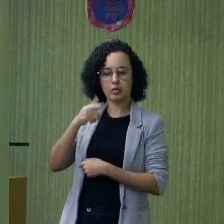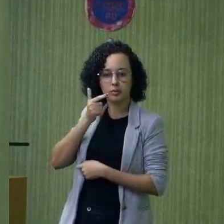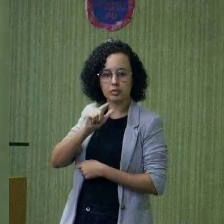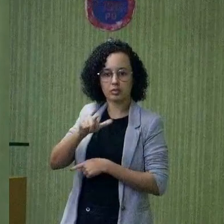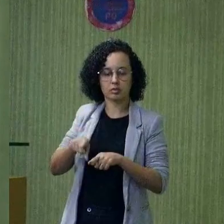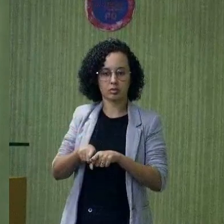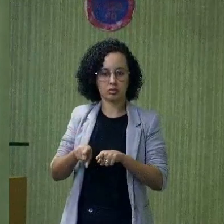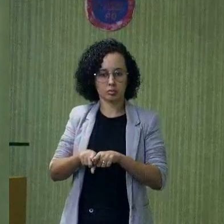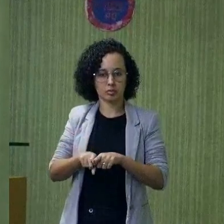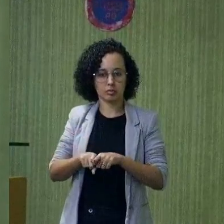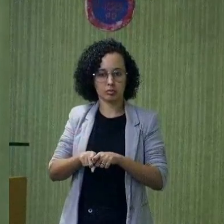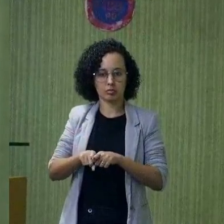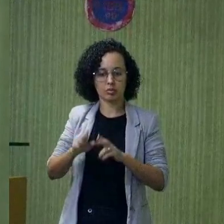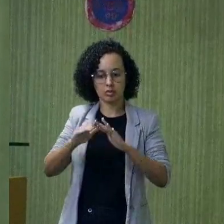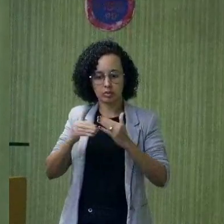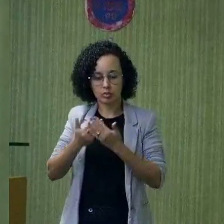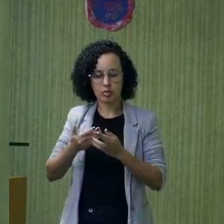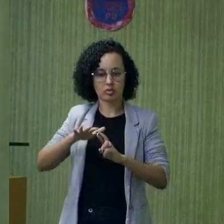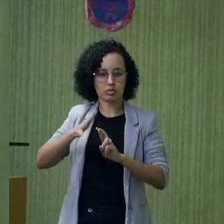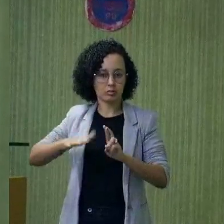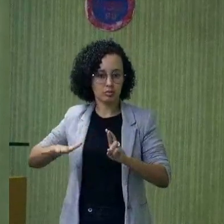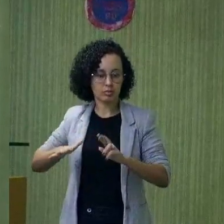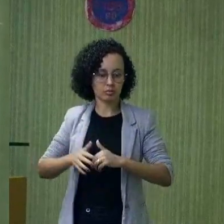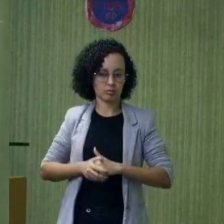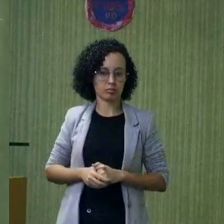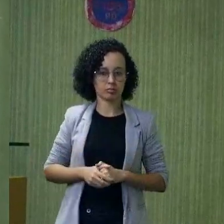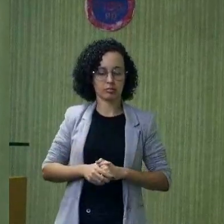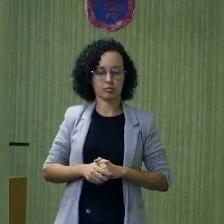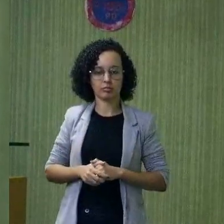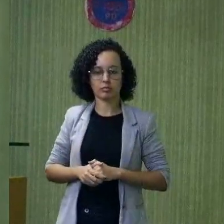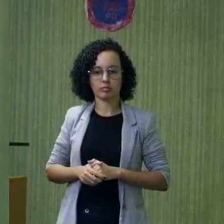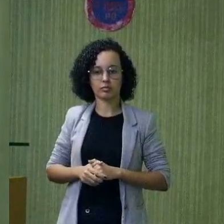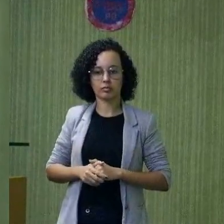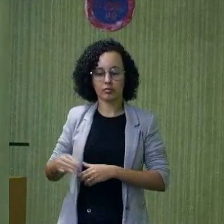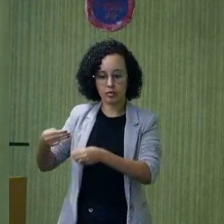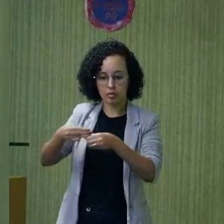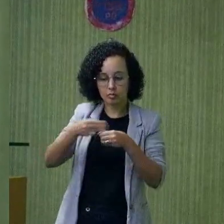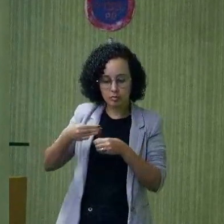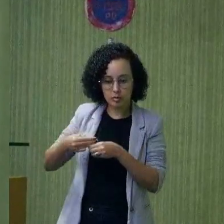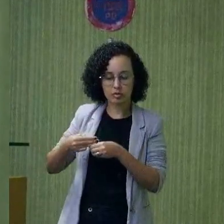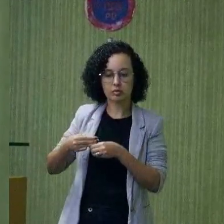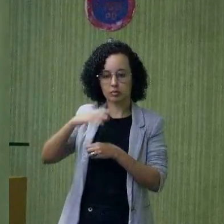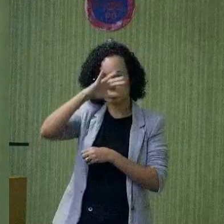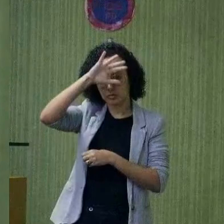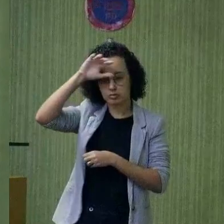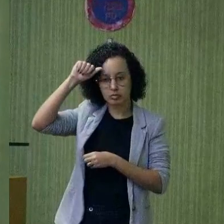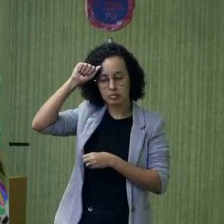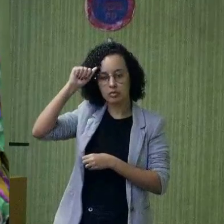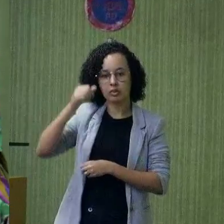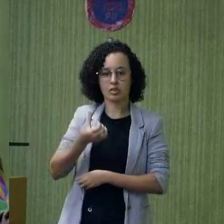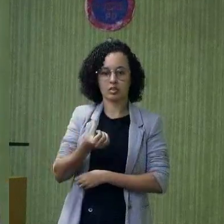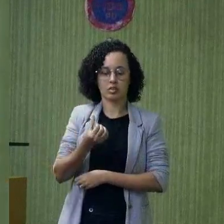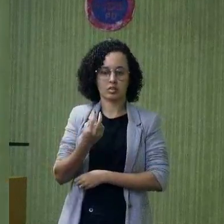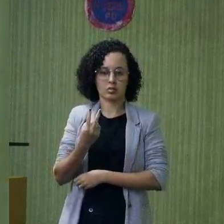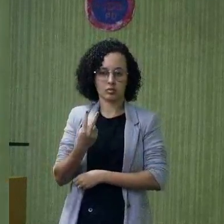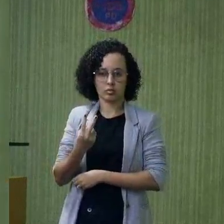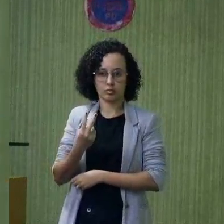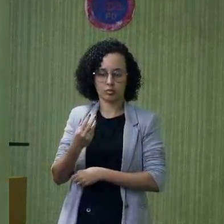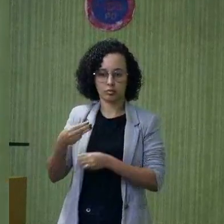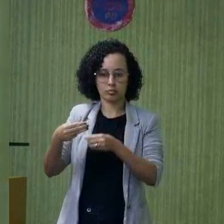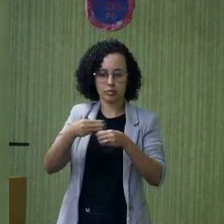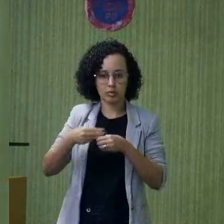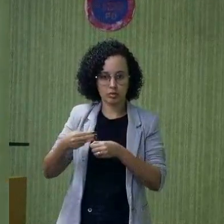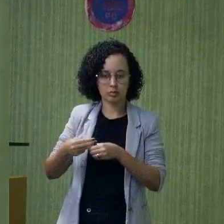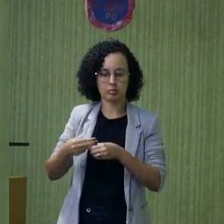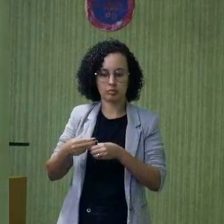essas escolas ribeirinhas e essas escolas eh nos municípios né do Amazonas são 62 municípios Mas como eu